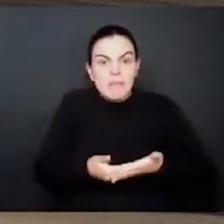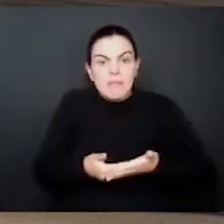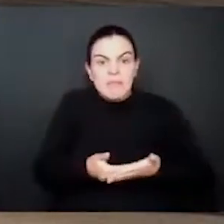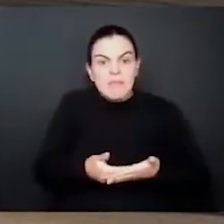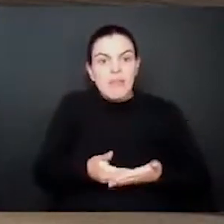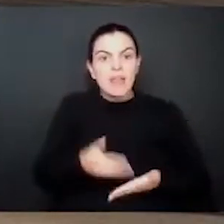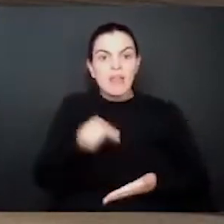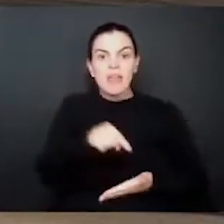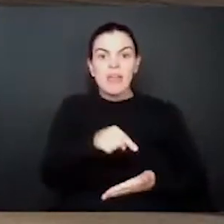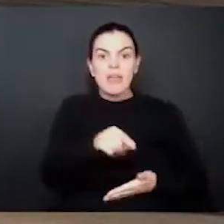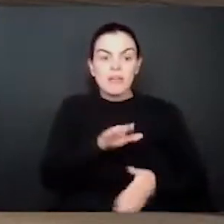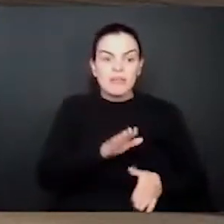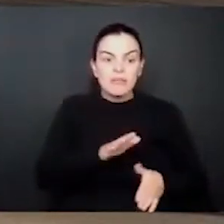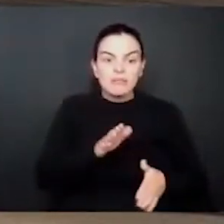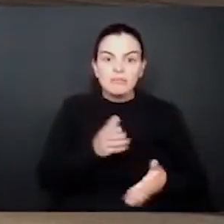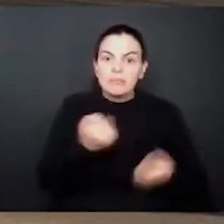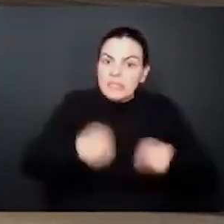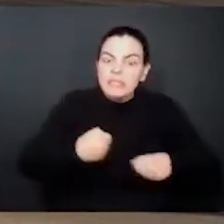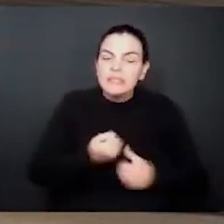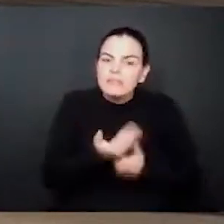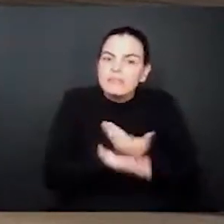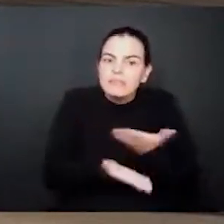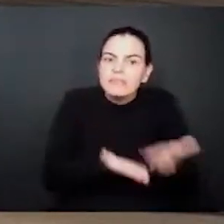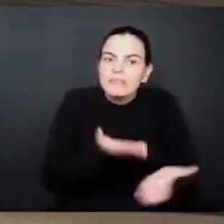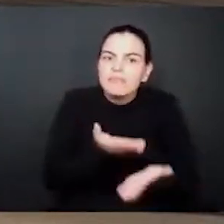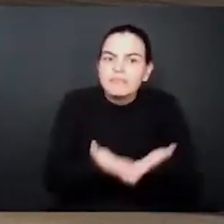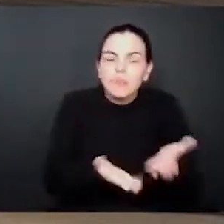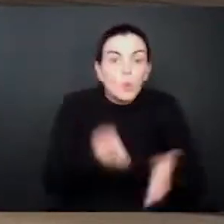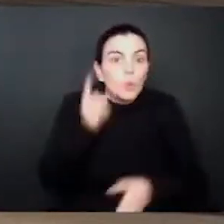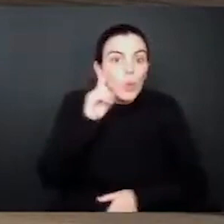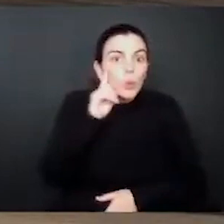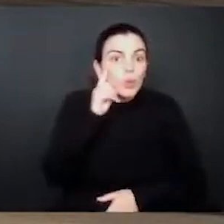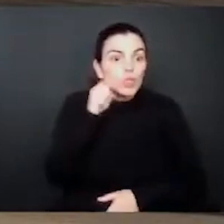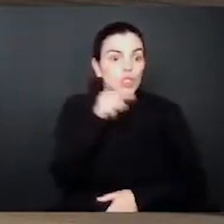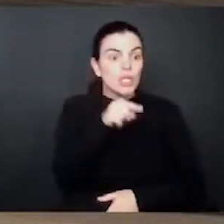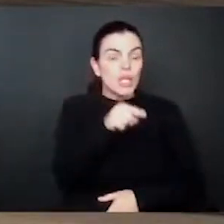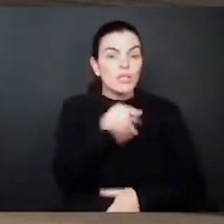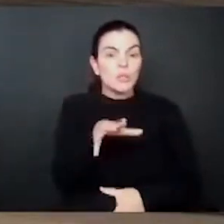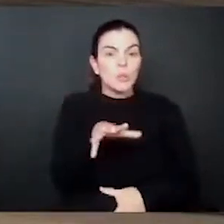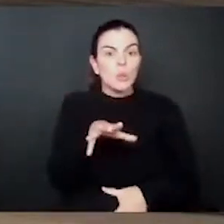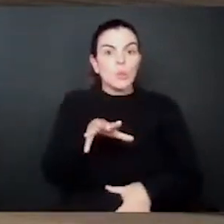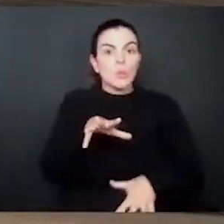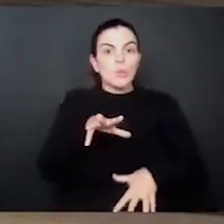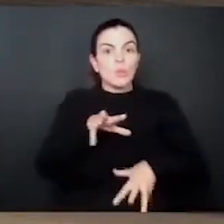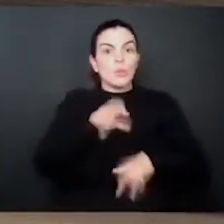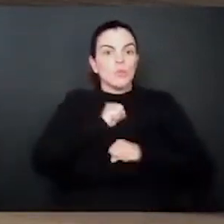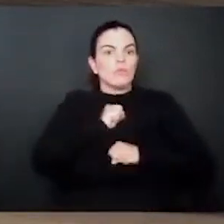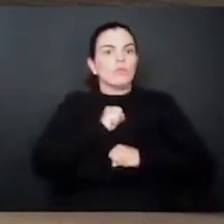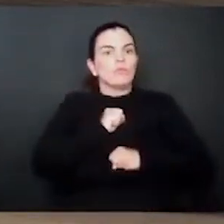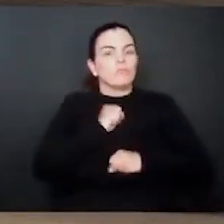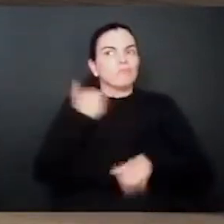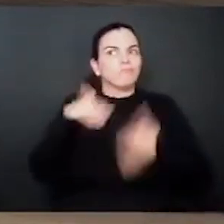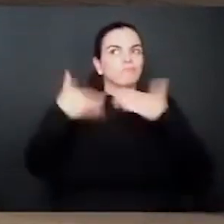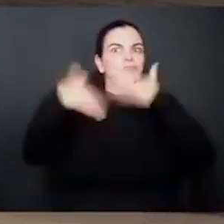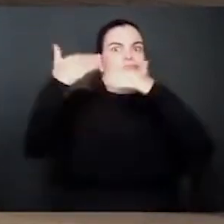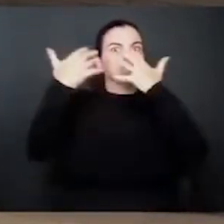dia vai desenvolvendo novas habilidades, então, o quanto é importante a primeira infância para o desenvolvimento